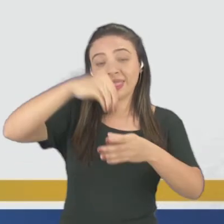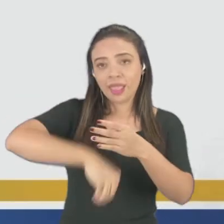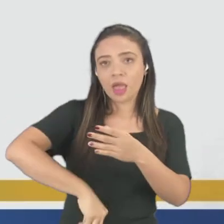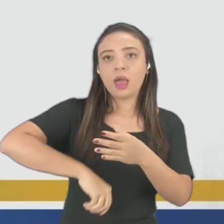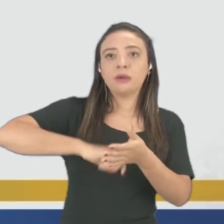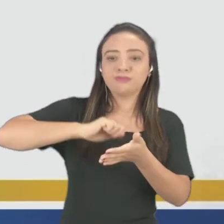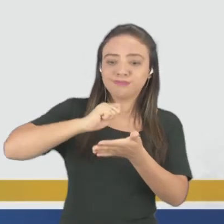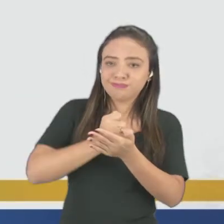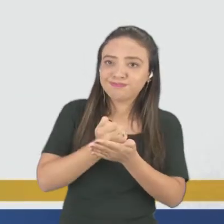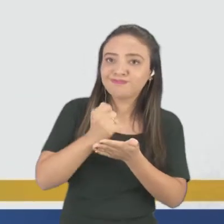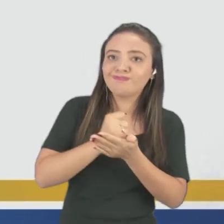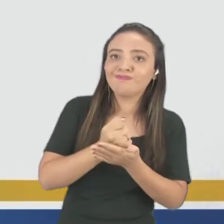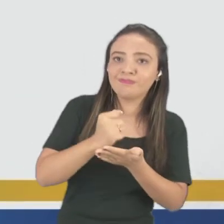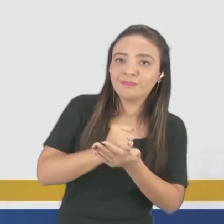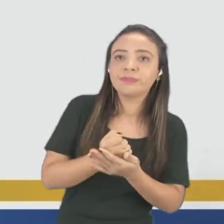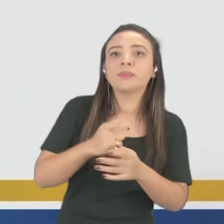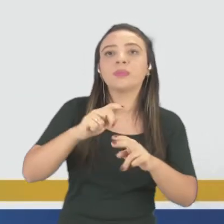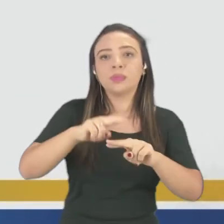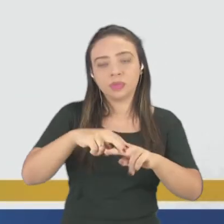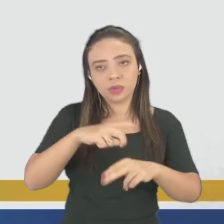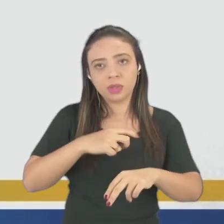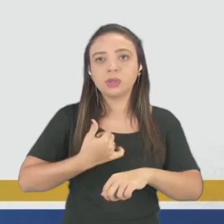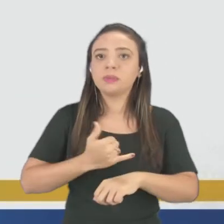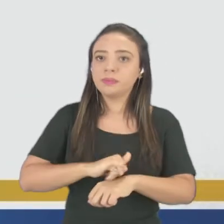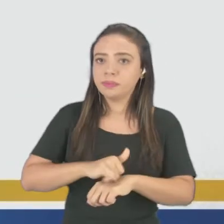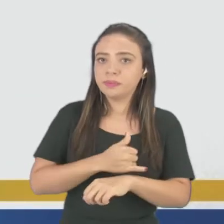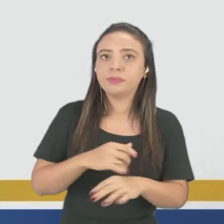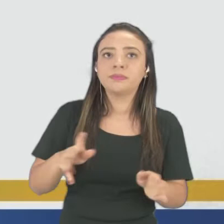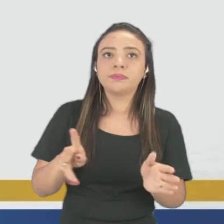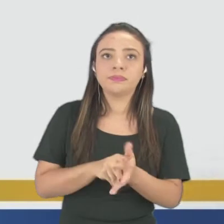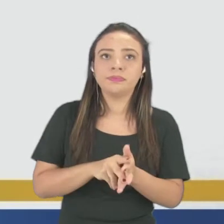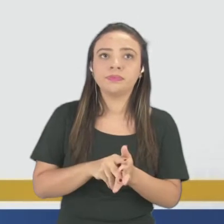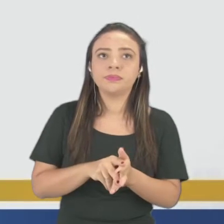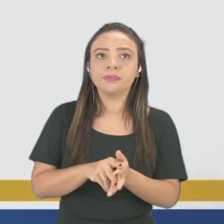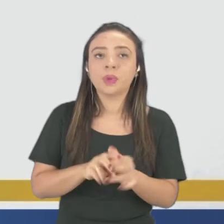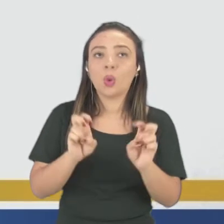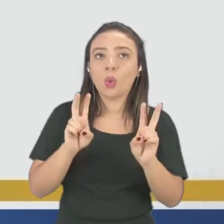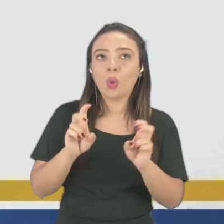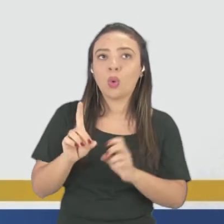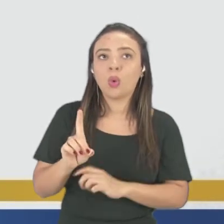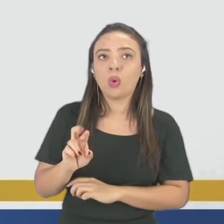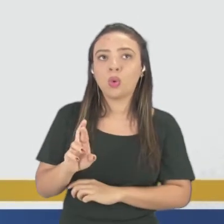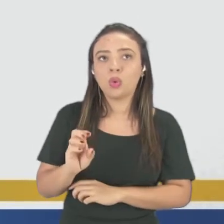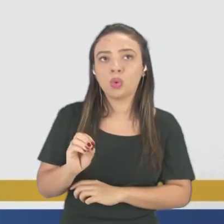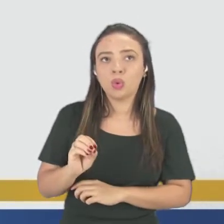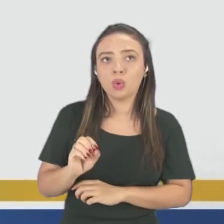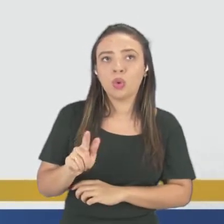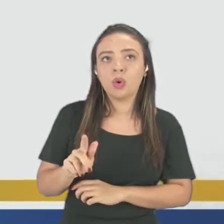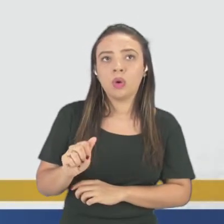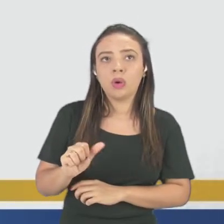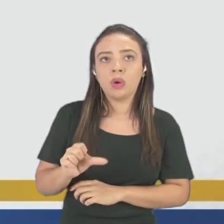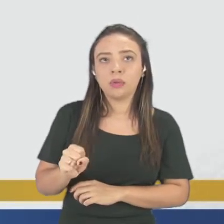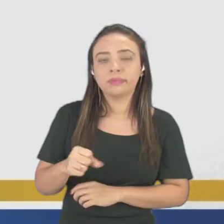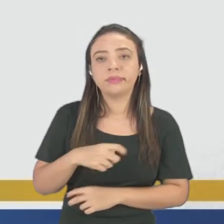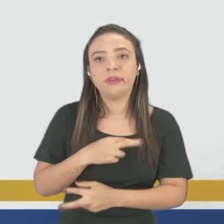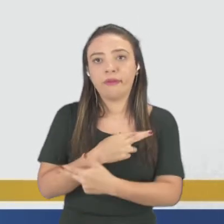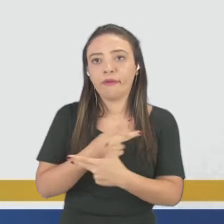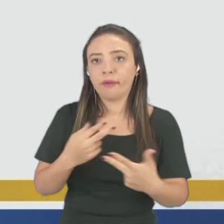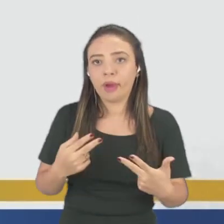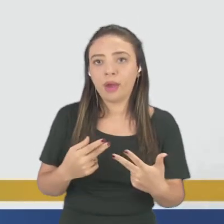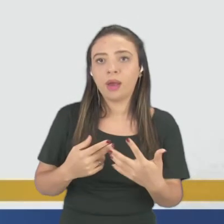exigindo para isso técnicas especiais o termo droga presta-se a várias interpretações